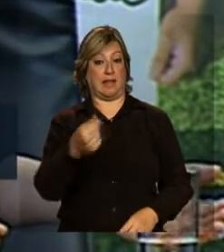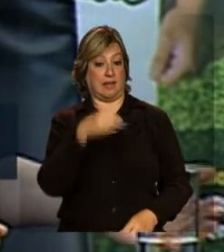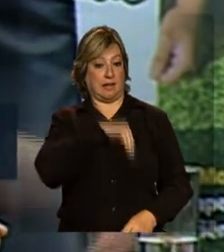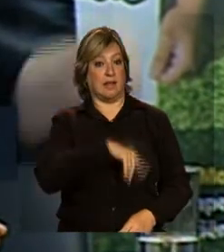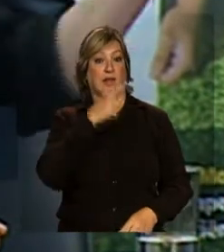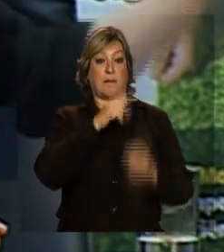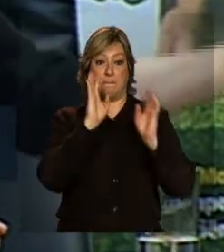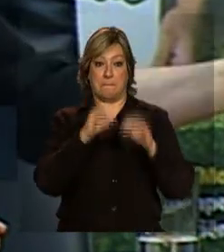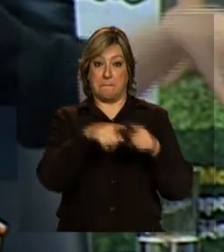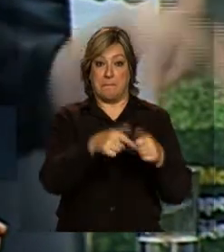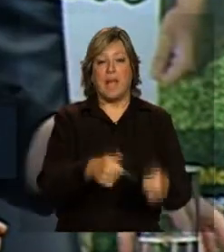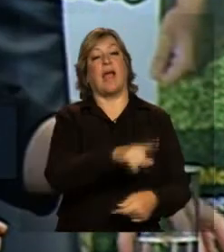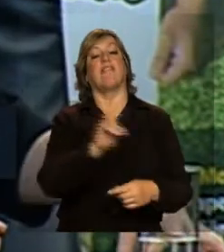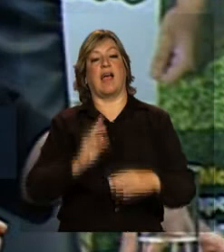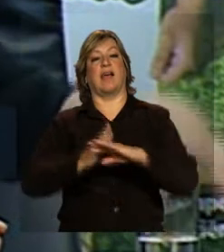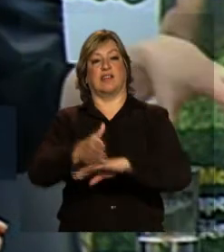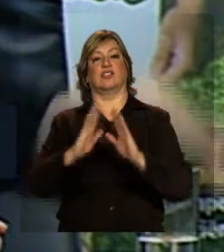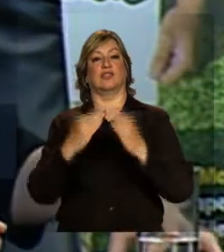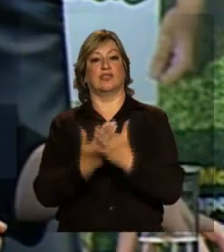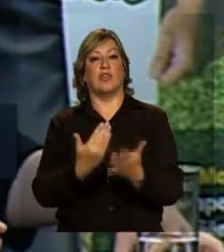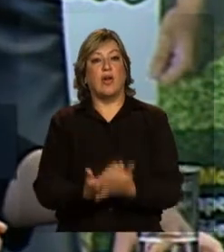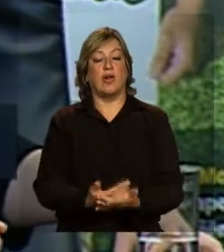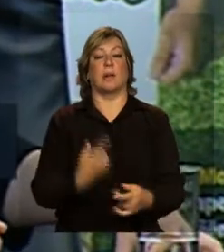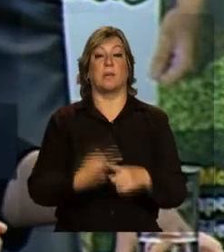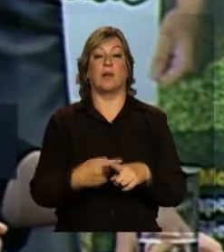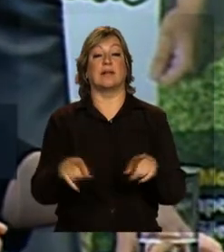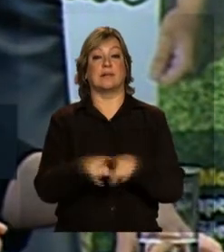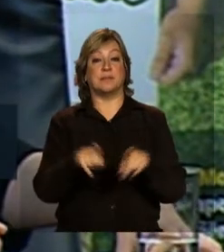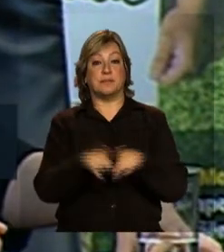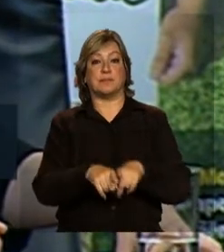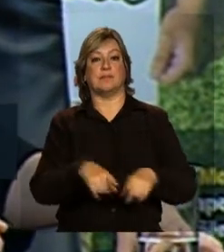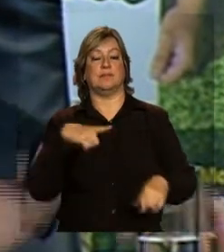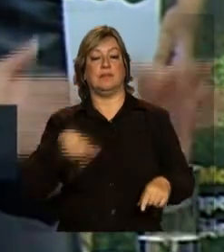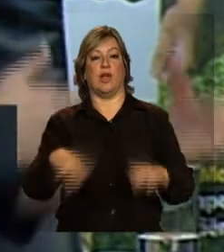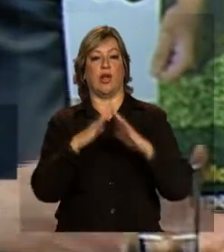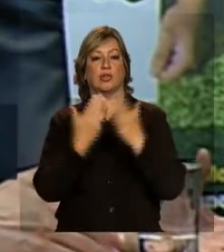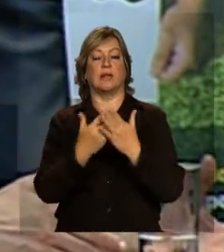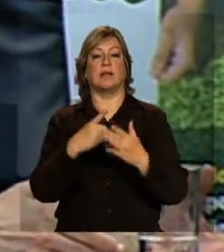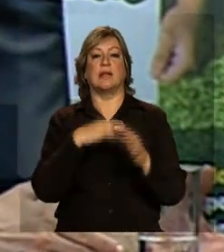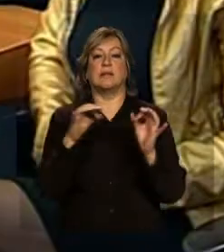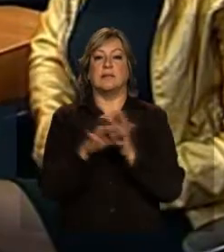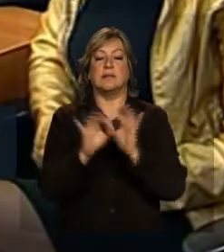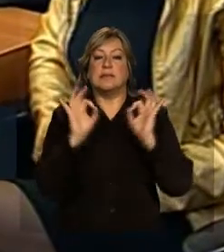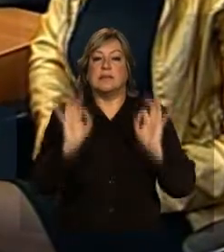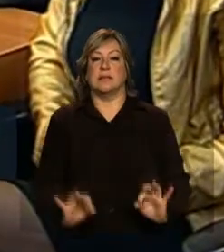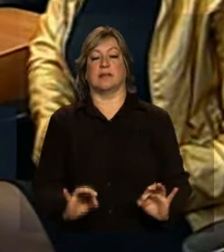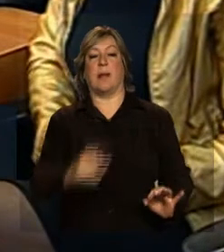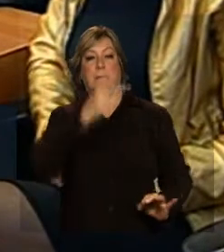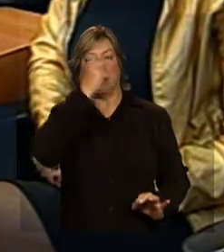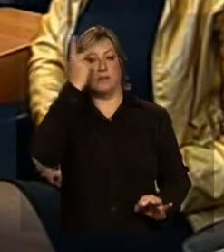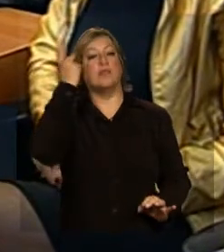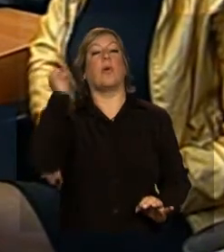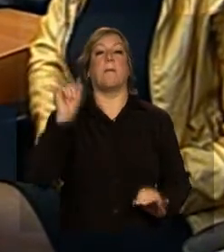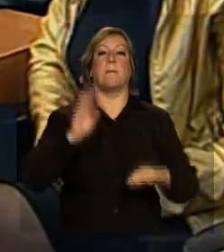salas inclusivas visam que essa escola esteja adequada ao atendimento. A formação de profissionais nas